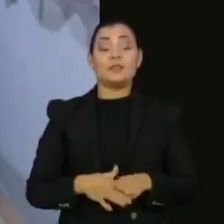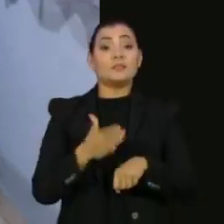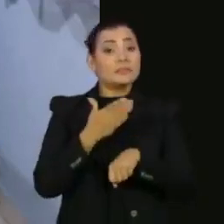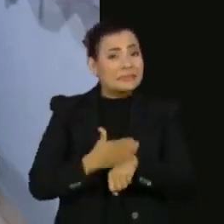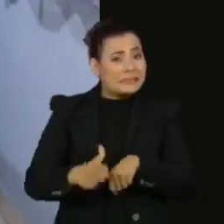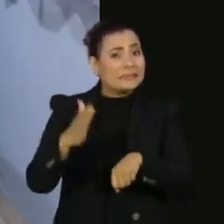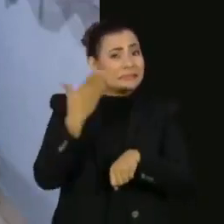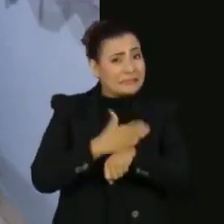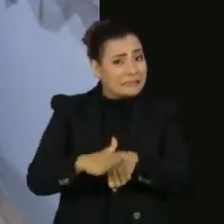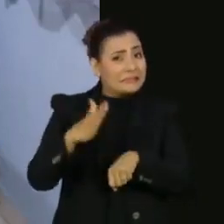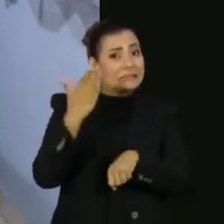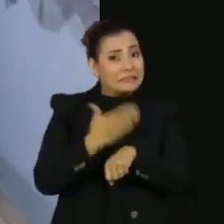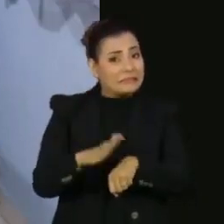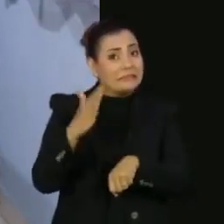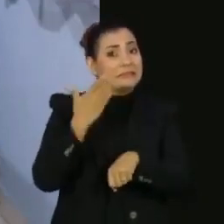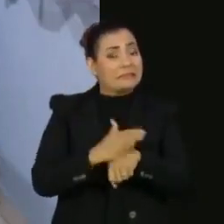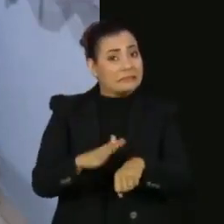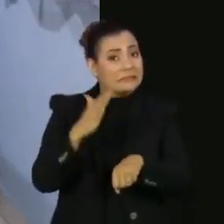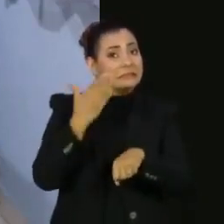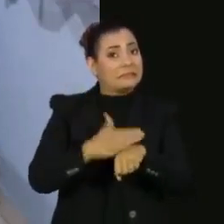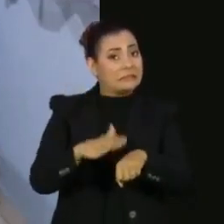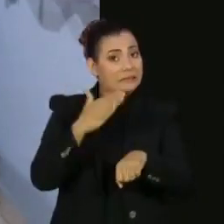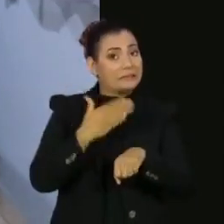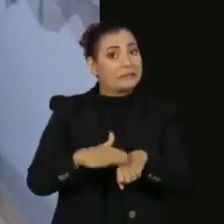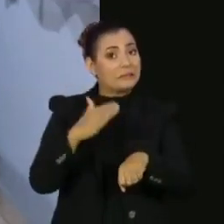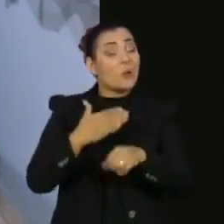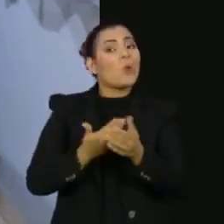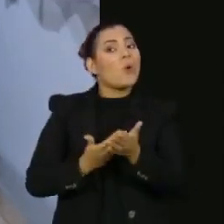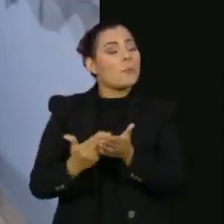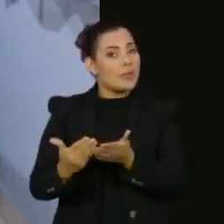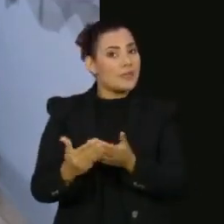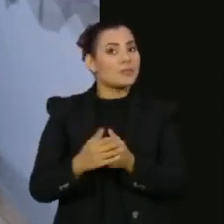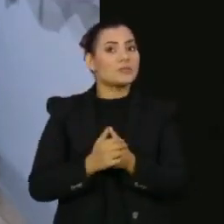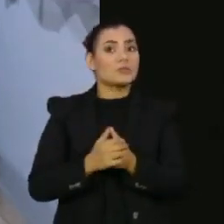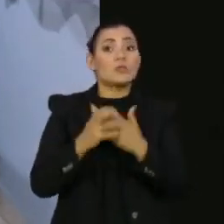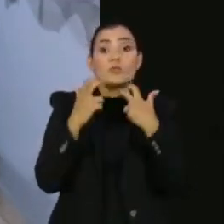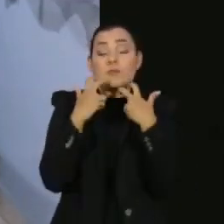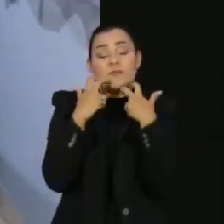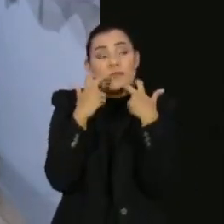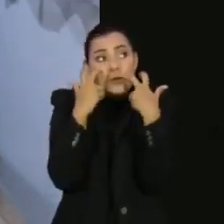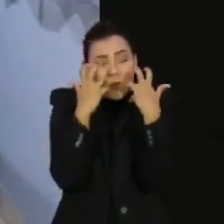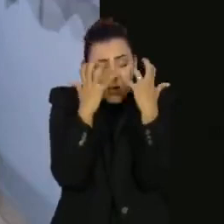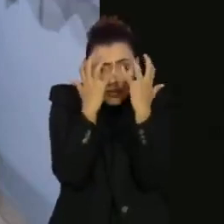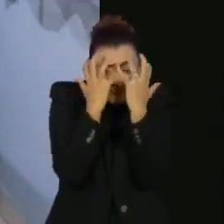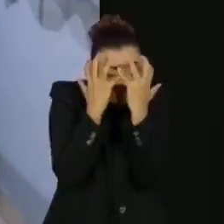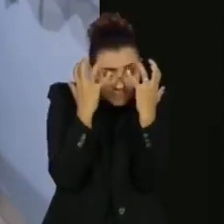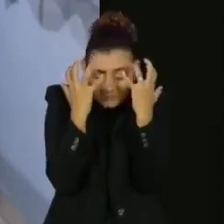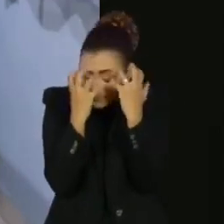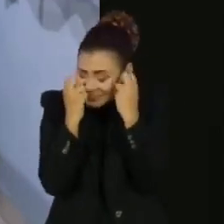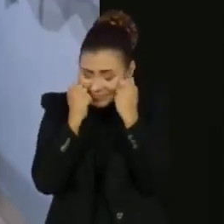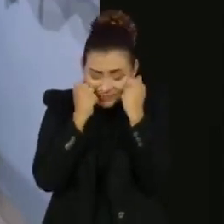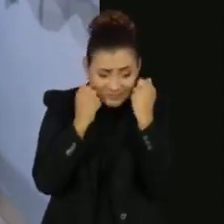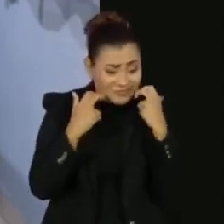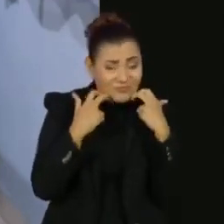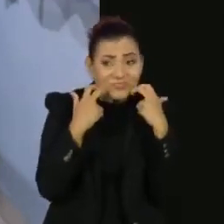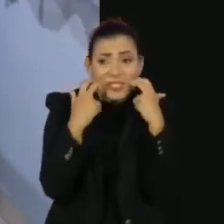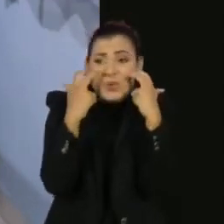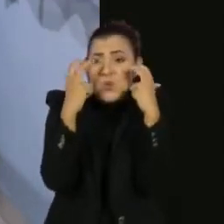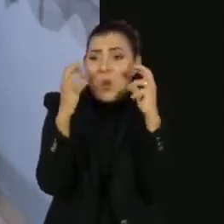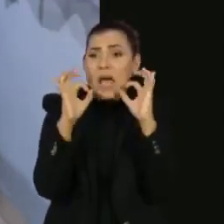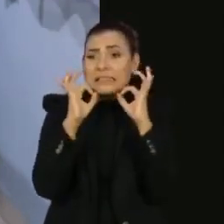exercício muito... no início, assim, eu tinha uma vergonha muito grande, porque eu